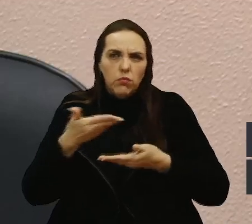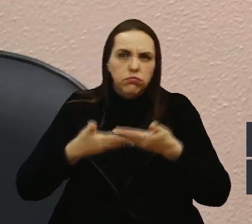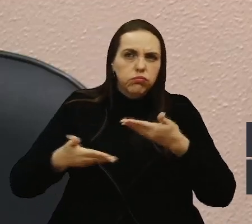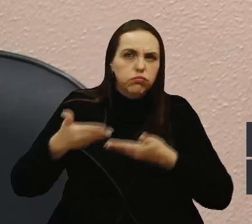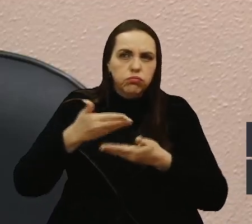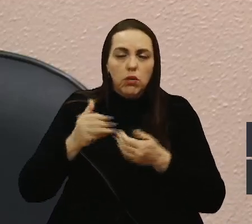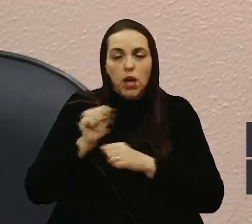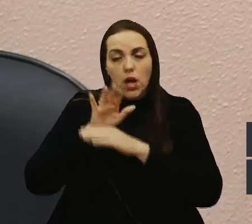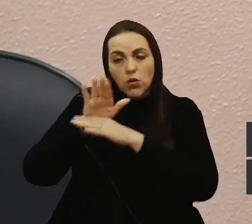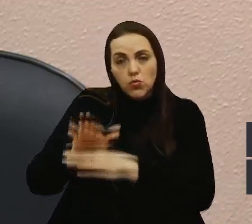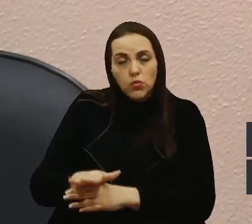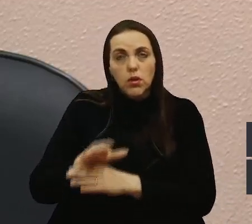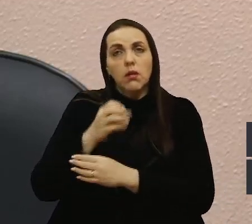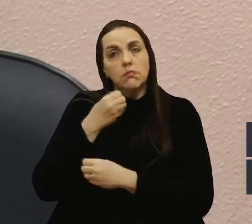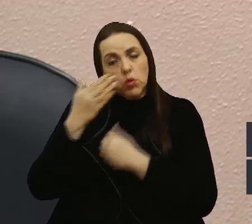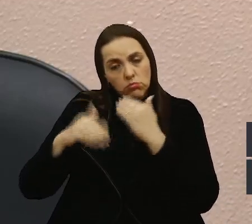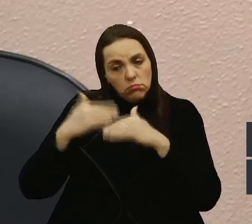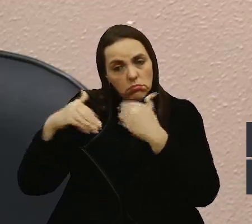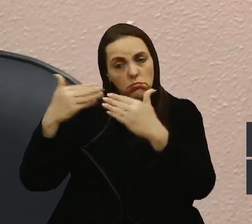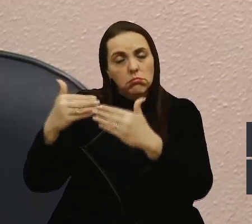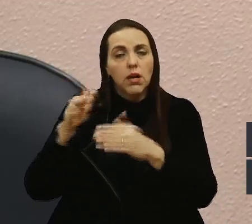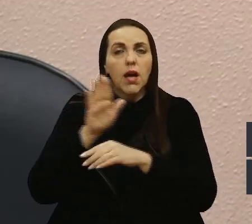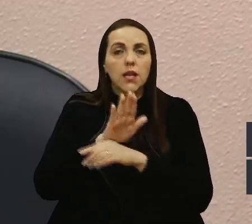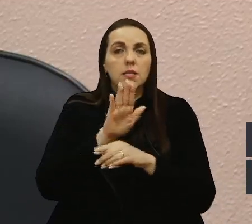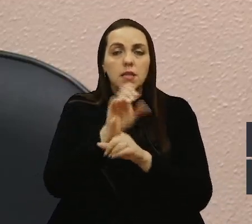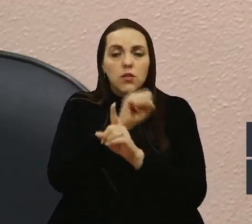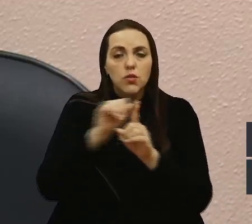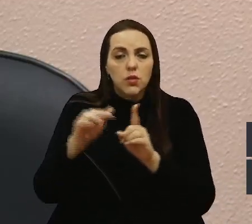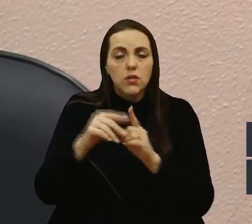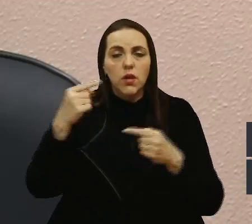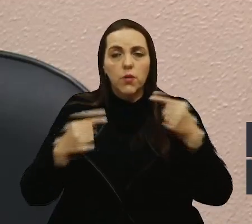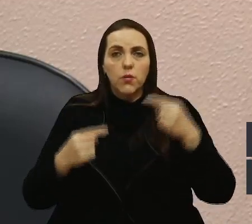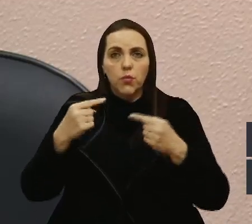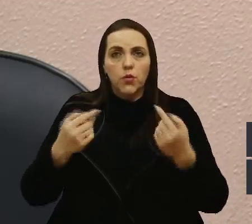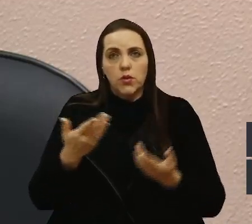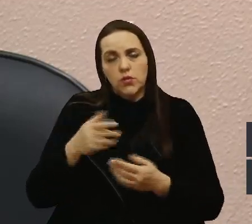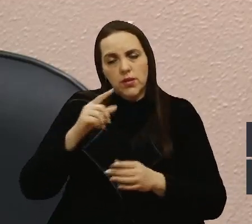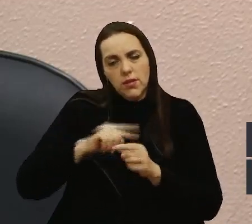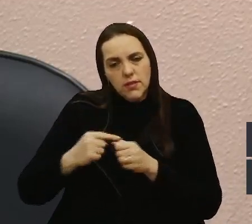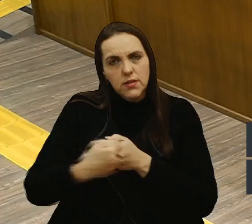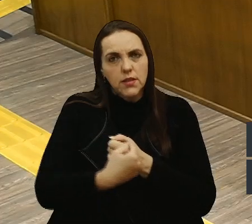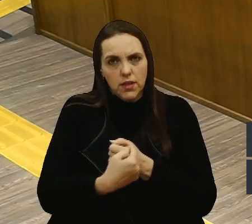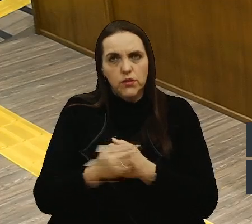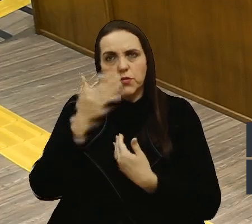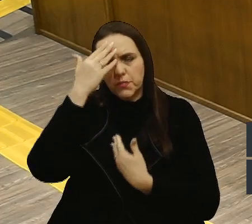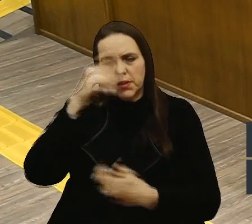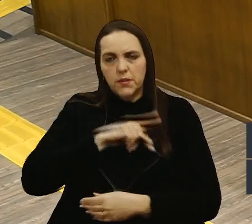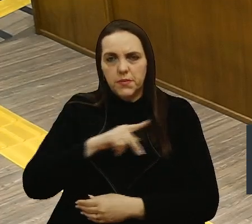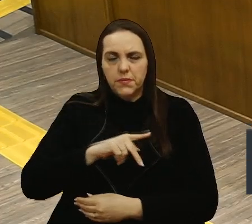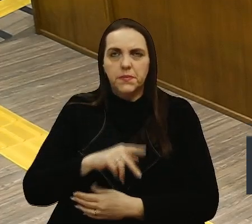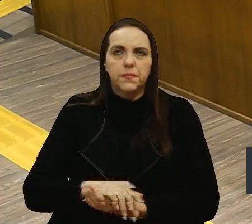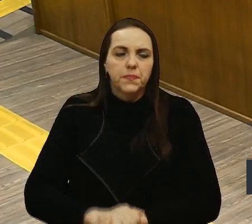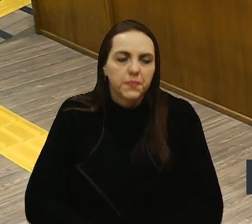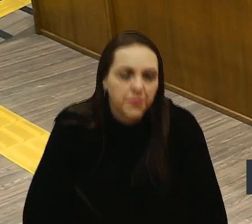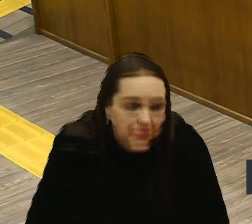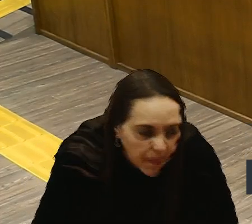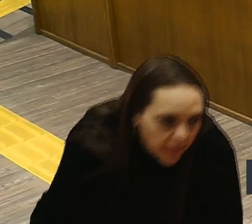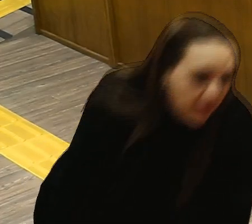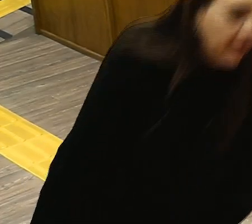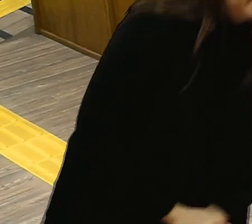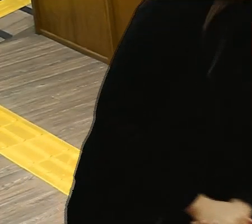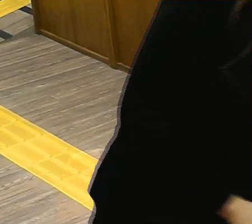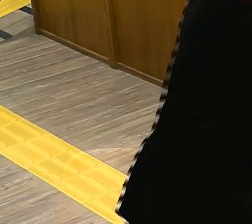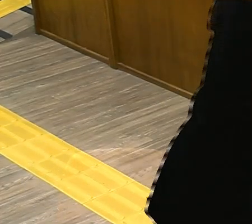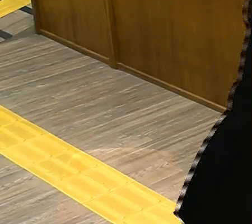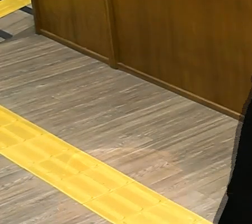vai contribuir com o bom andamento da assistência social e das políticas da nossa cidade. Obrigado, senhor presidente. Obrigado, vereadora Andressa Marques.